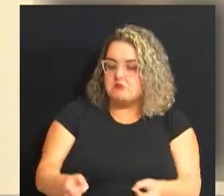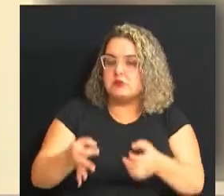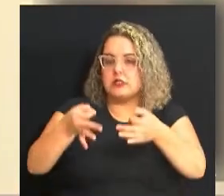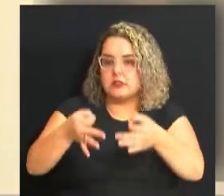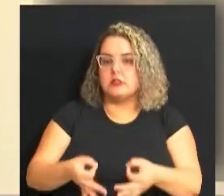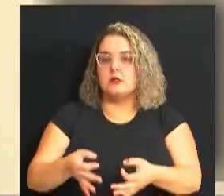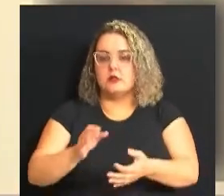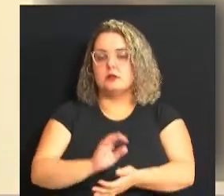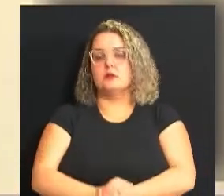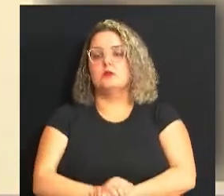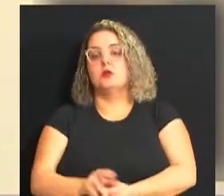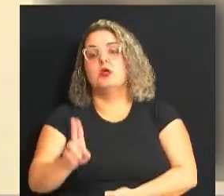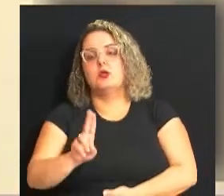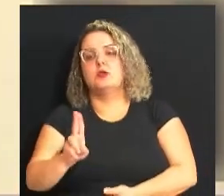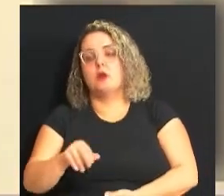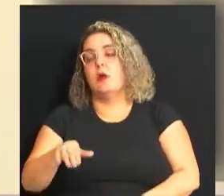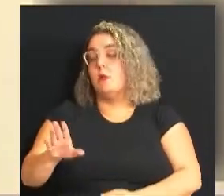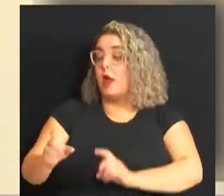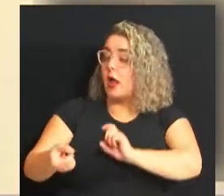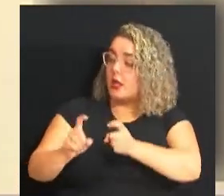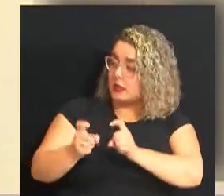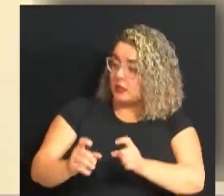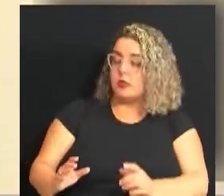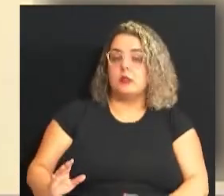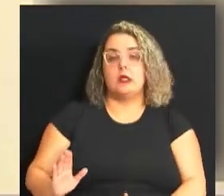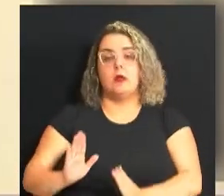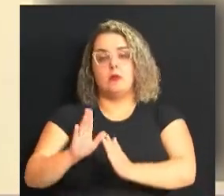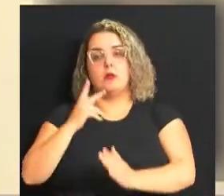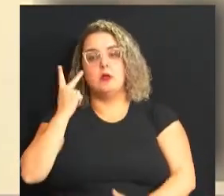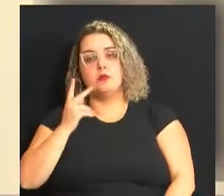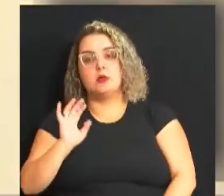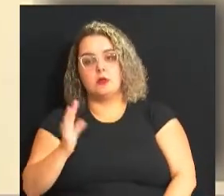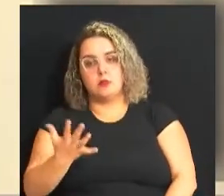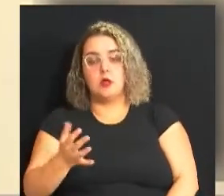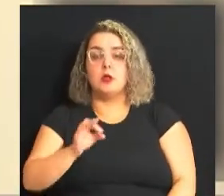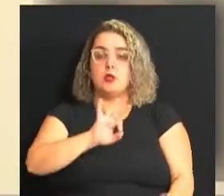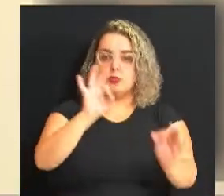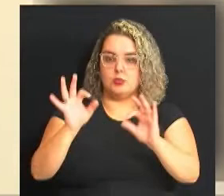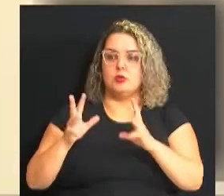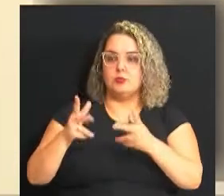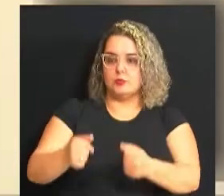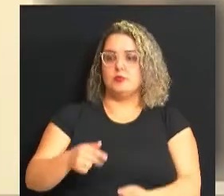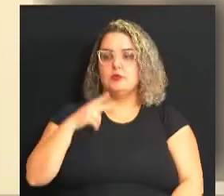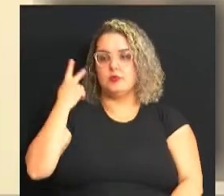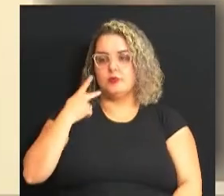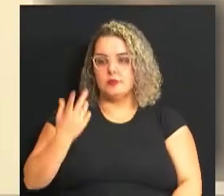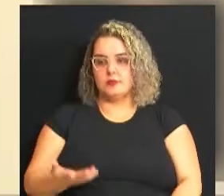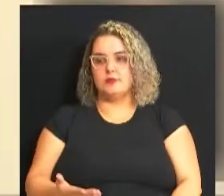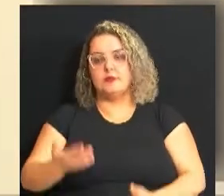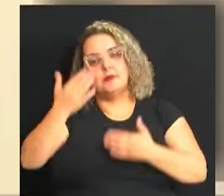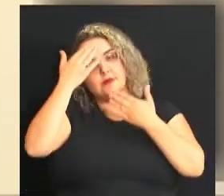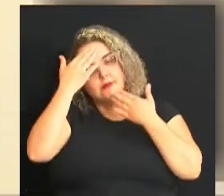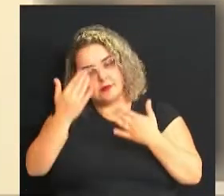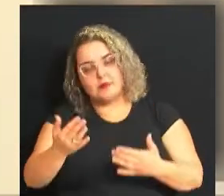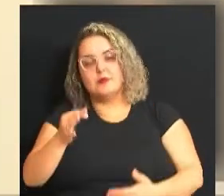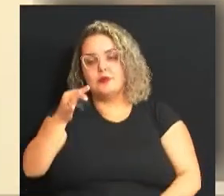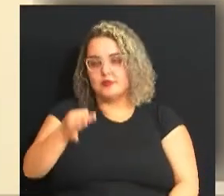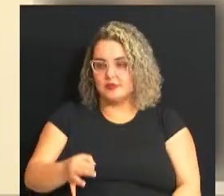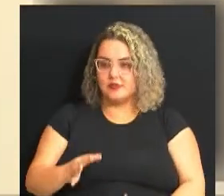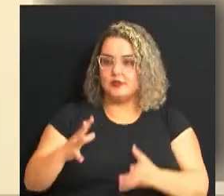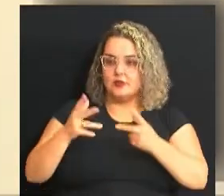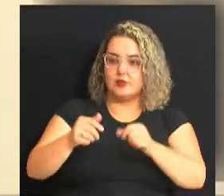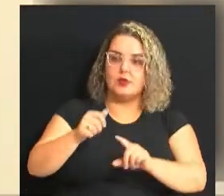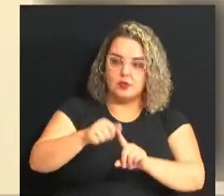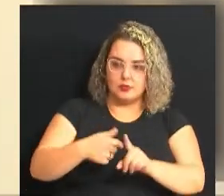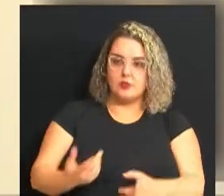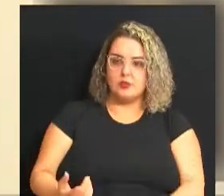palatáveis. Mais reunião da frente parlamentar vai acontecer, né? E a gente acompanha tudo, vereador. Muito obrigado. Com certeza, todo mês a gente tem